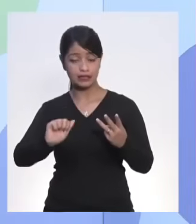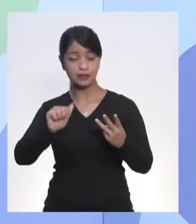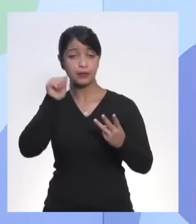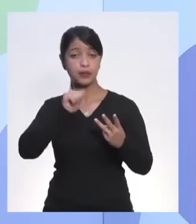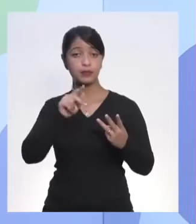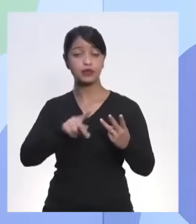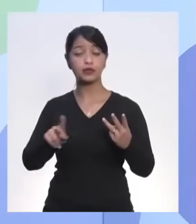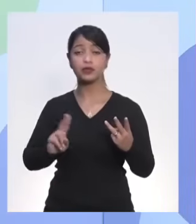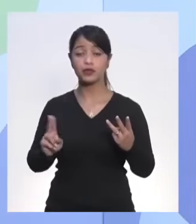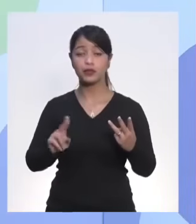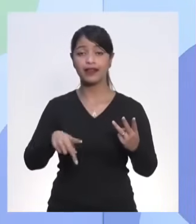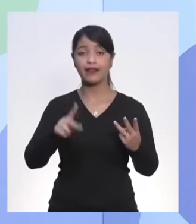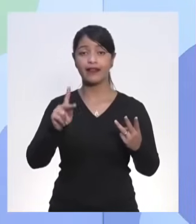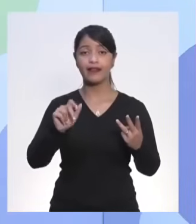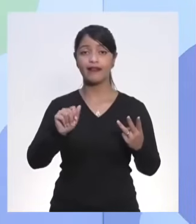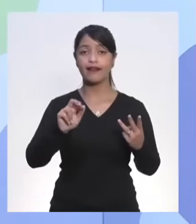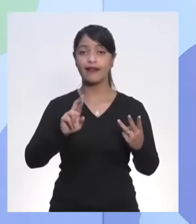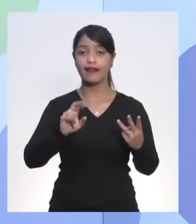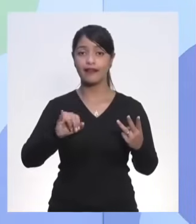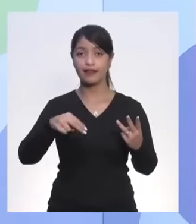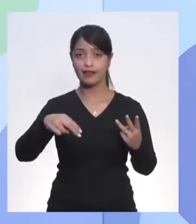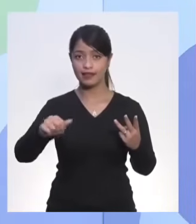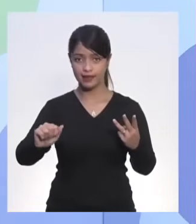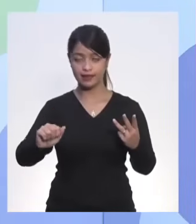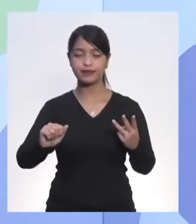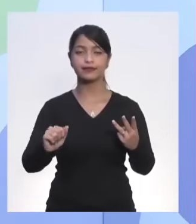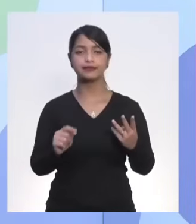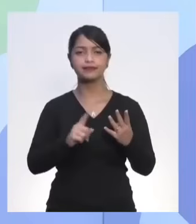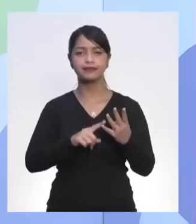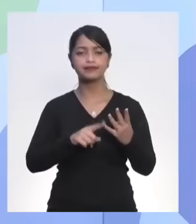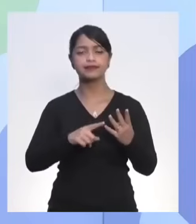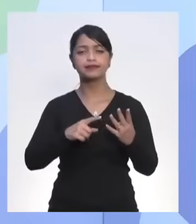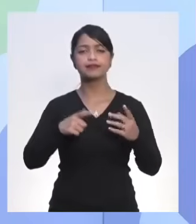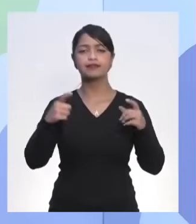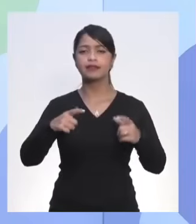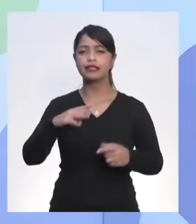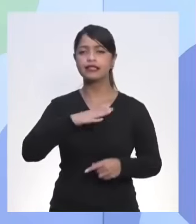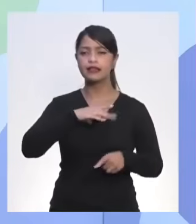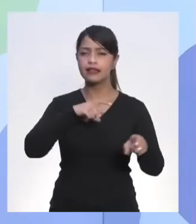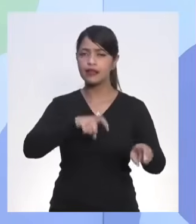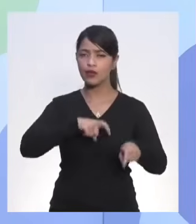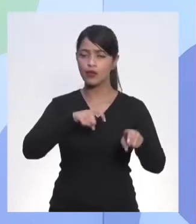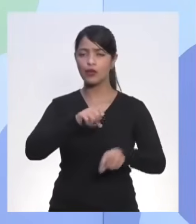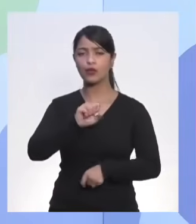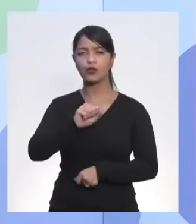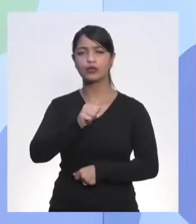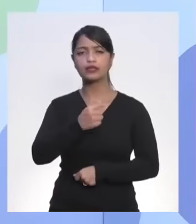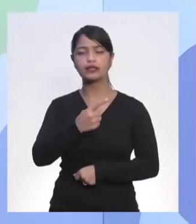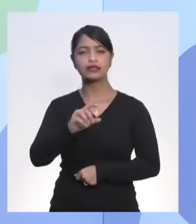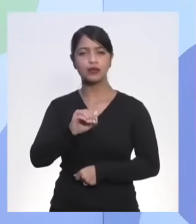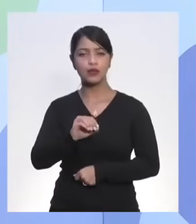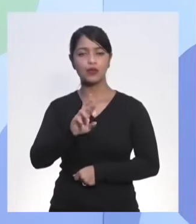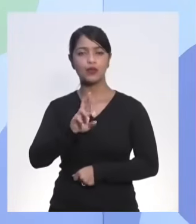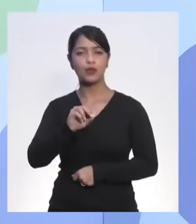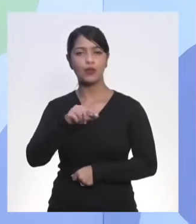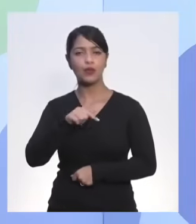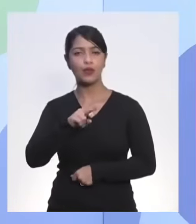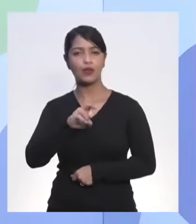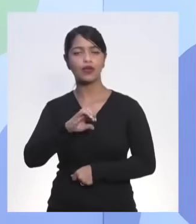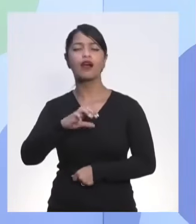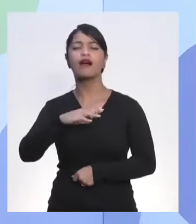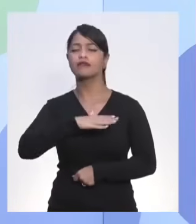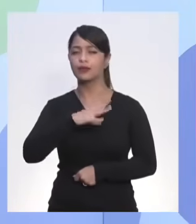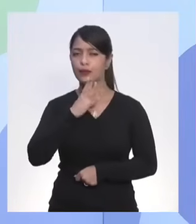Karina Aparecida Navarro. São Roque, lá no interior, conheço São Roque, hein? Escola Lourdes